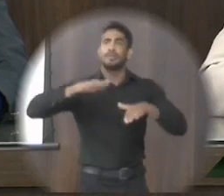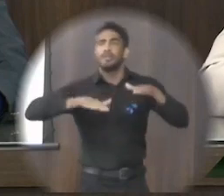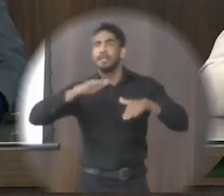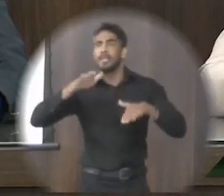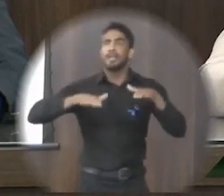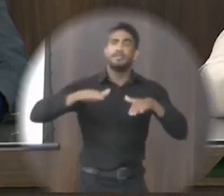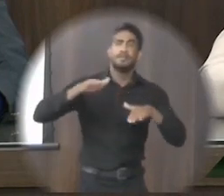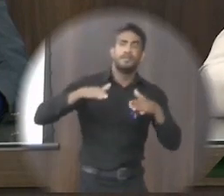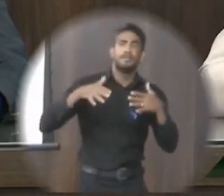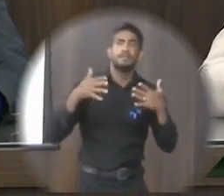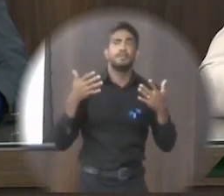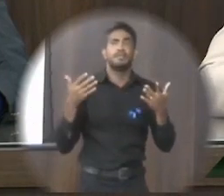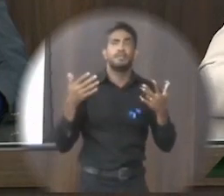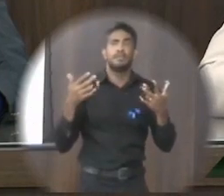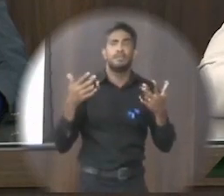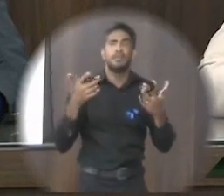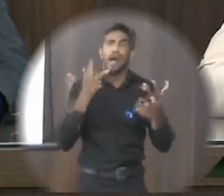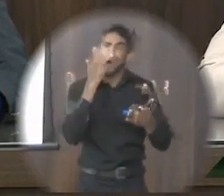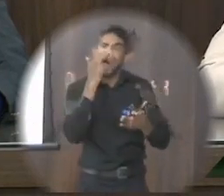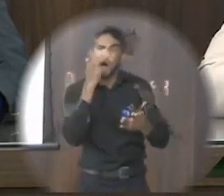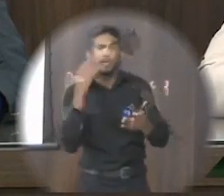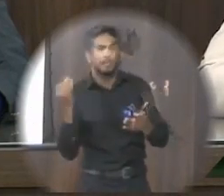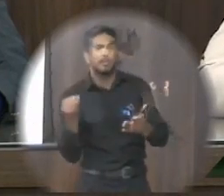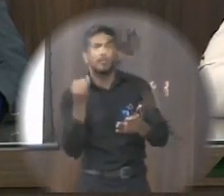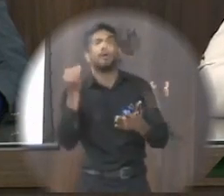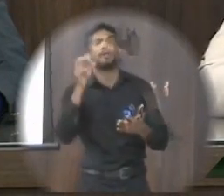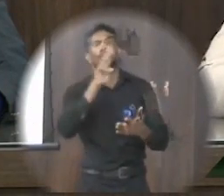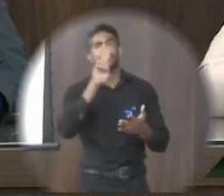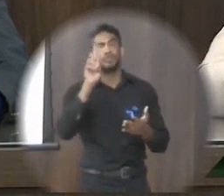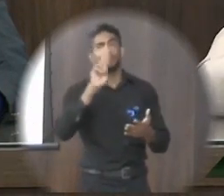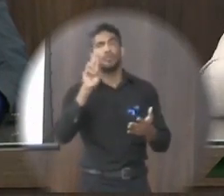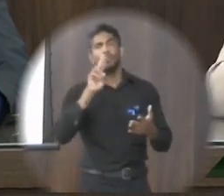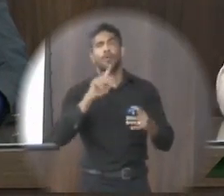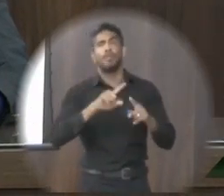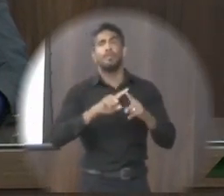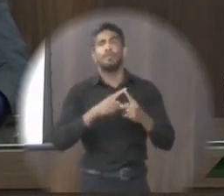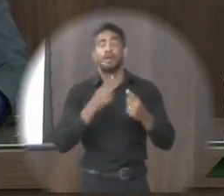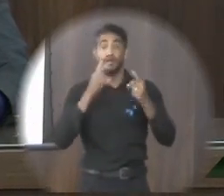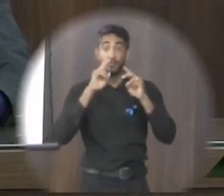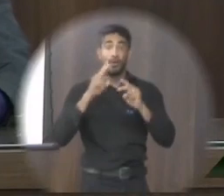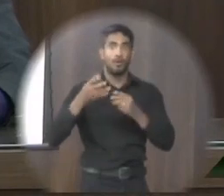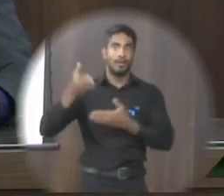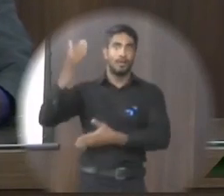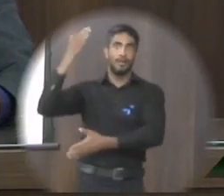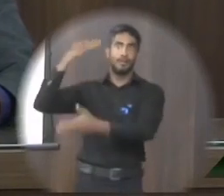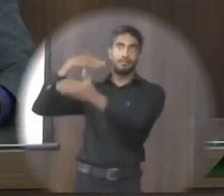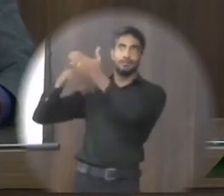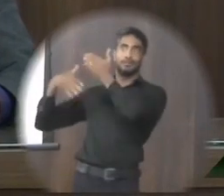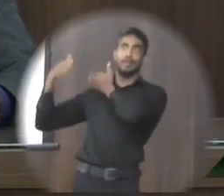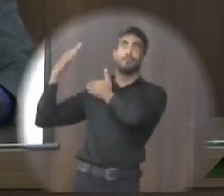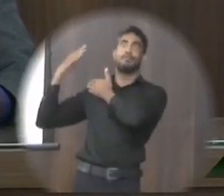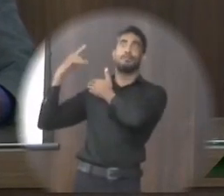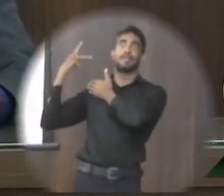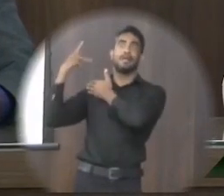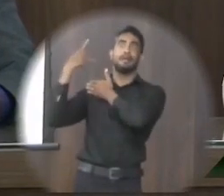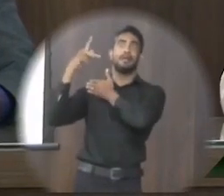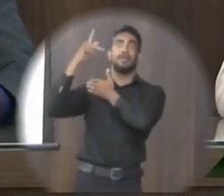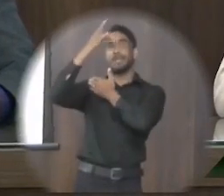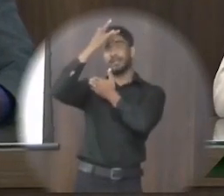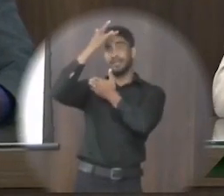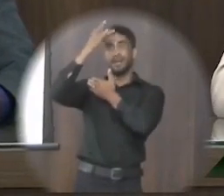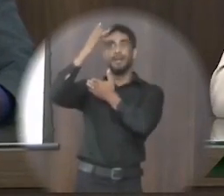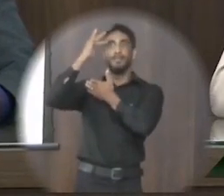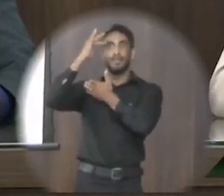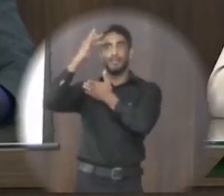não acha interessante colocar o nome, mas não olha os antecedentes, não olha